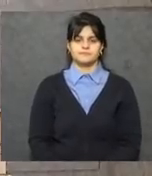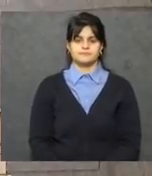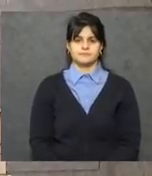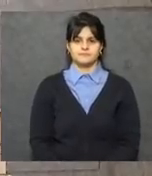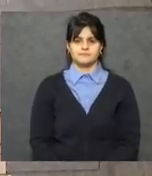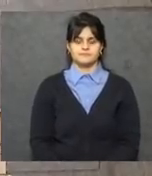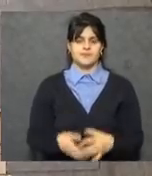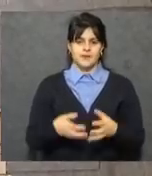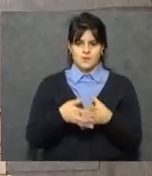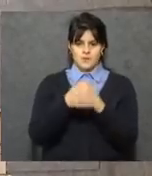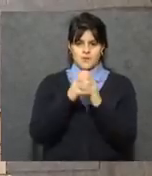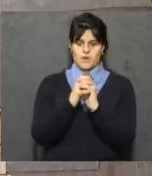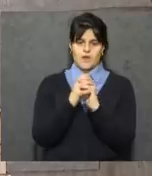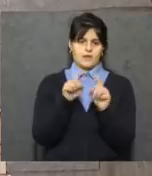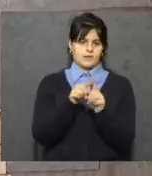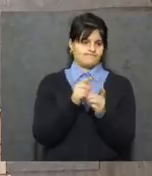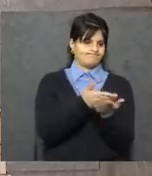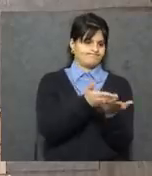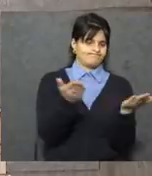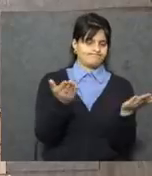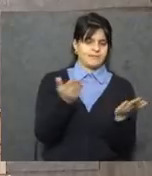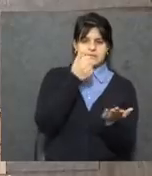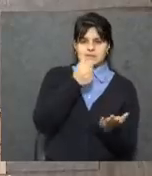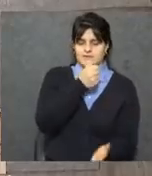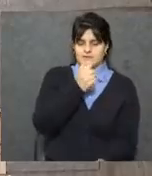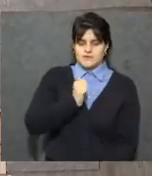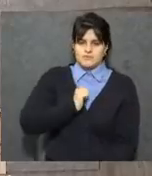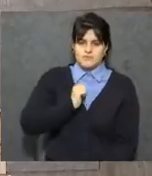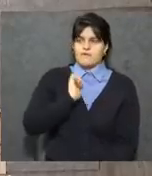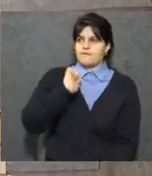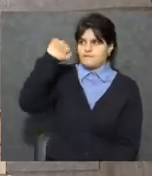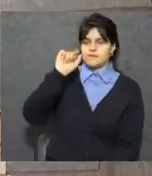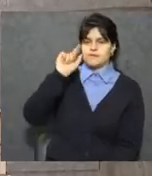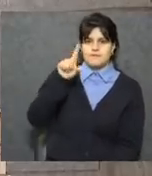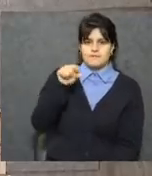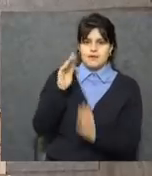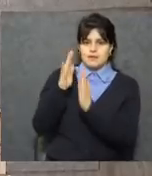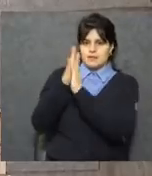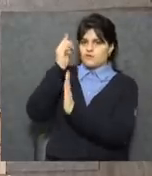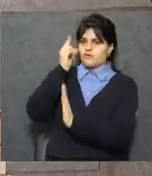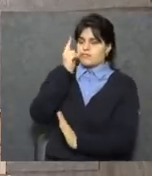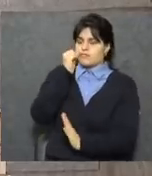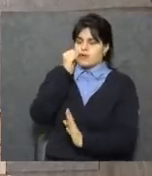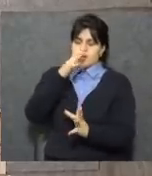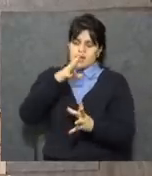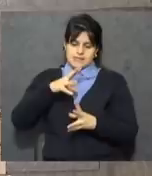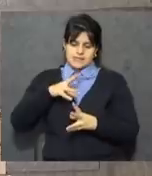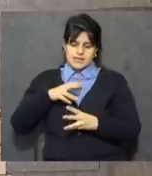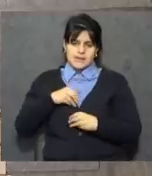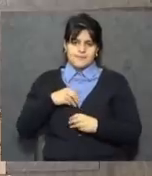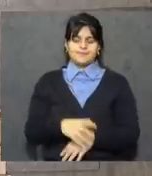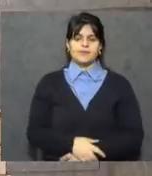Orai, irmãos, para que este meu e vosso sacrifício seja aceito por Deus Pai Todo-Poderoso.